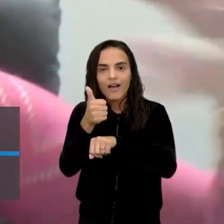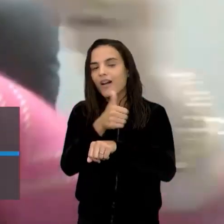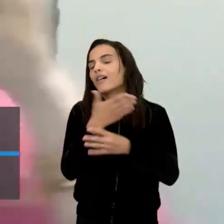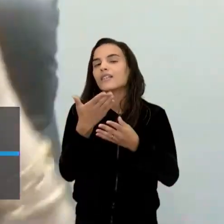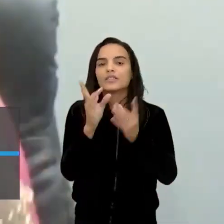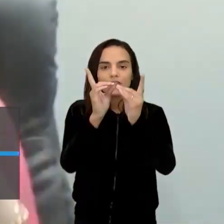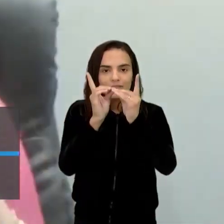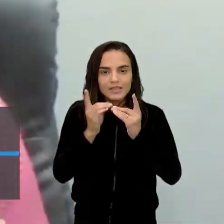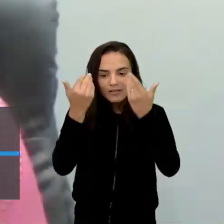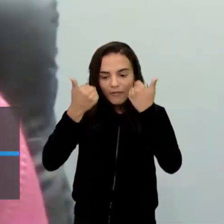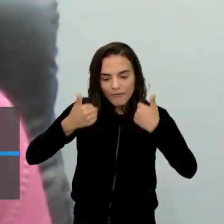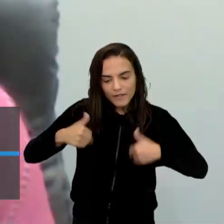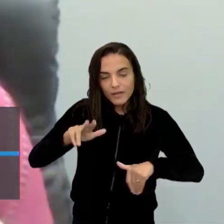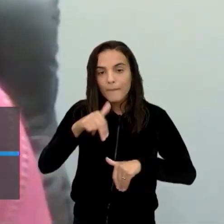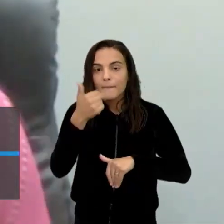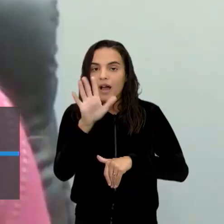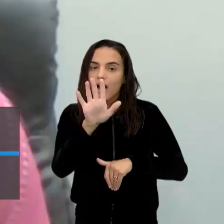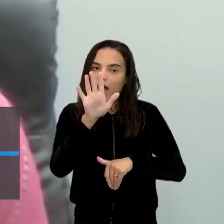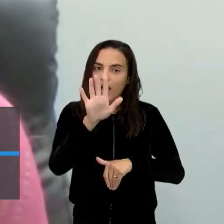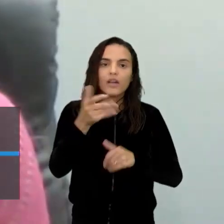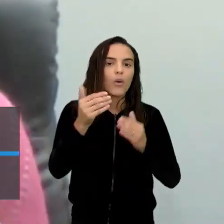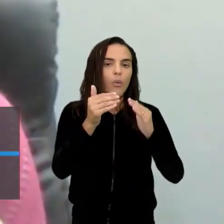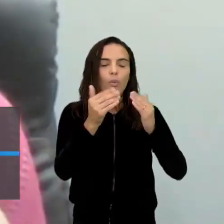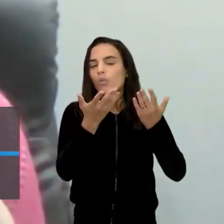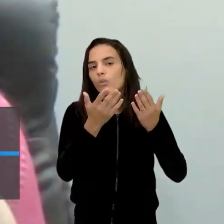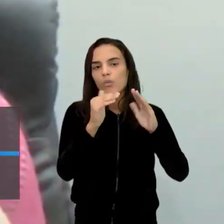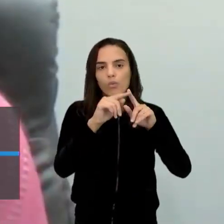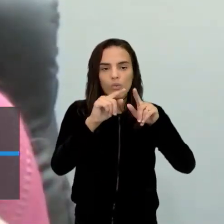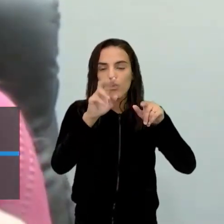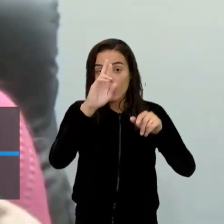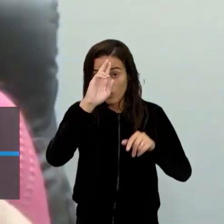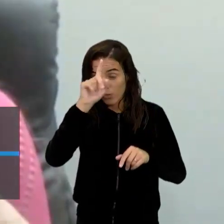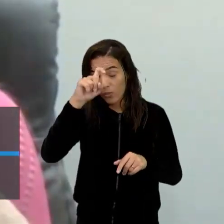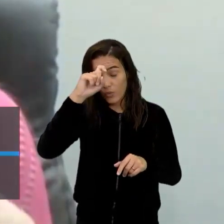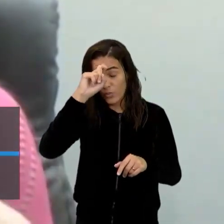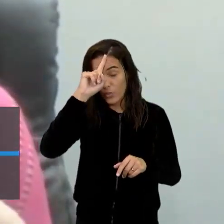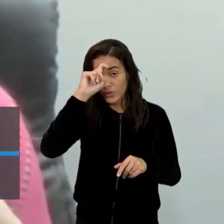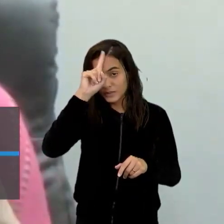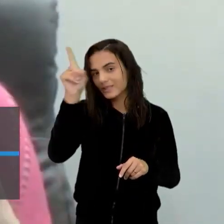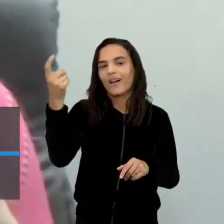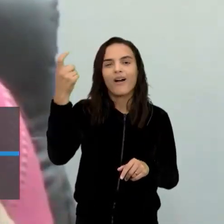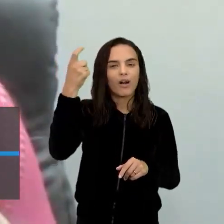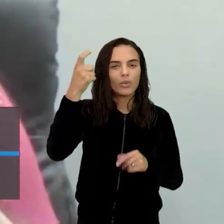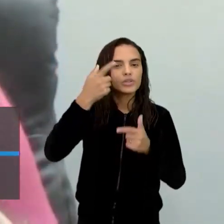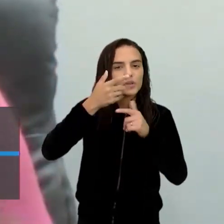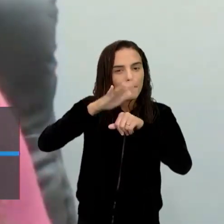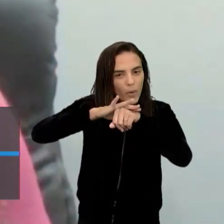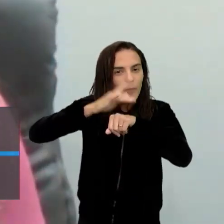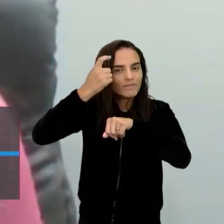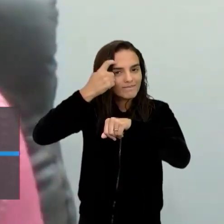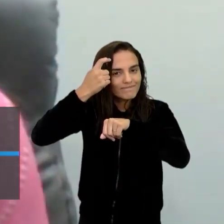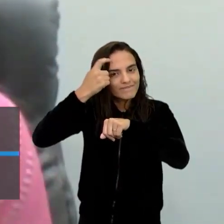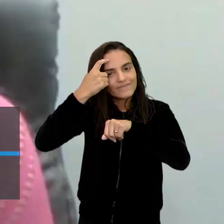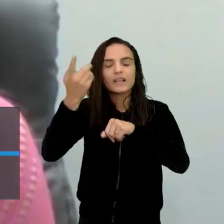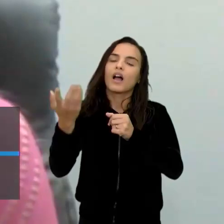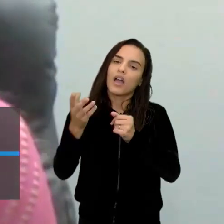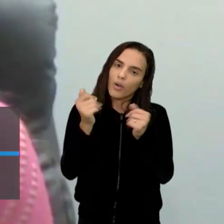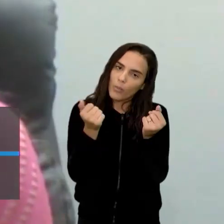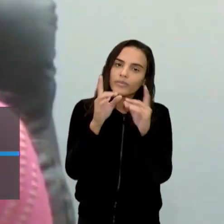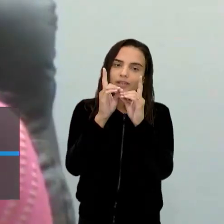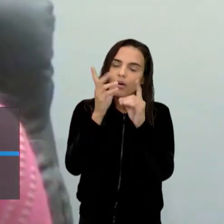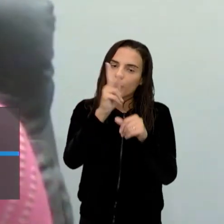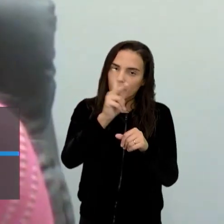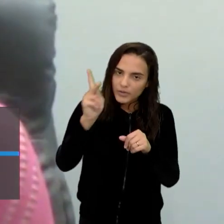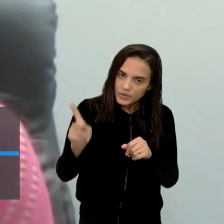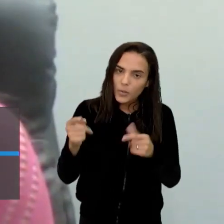deficiência física, mas se é no hospital psiquiátrico, vai ser um professor na área da deficiência intelectual. Então, de